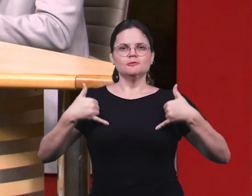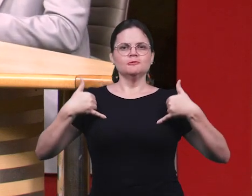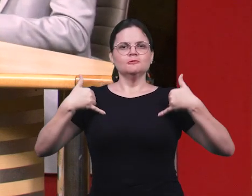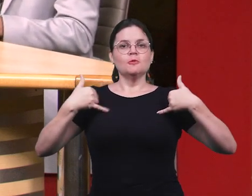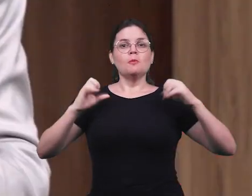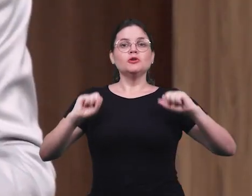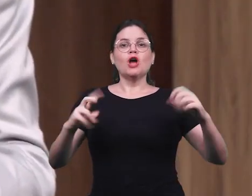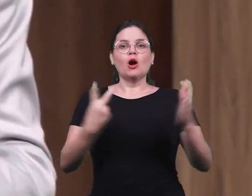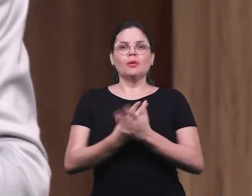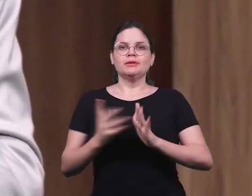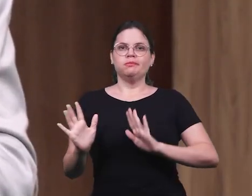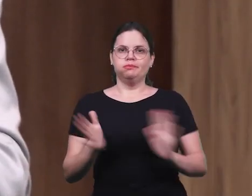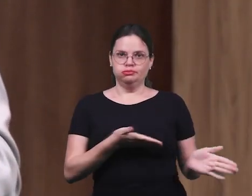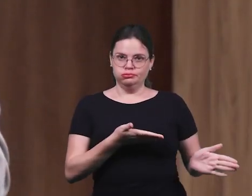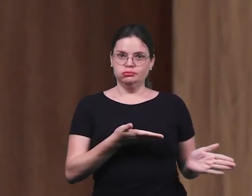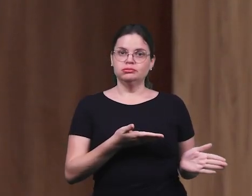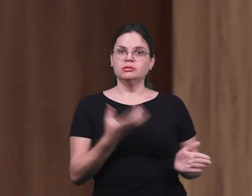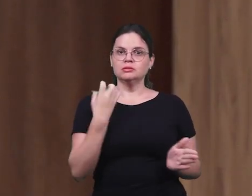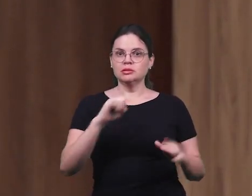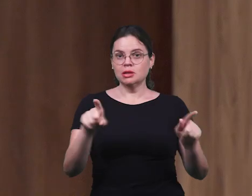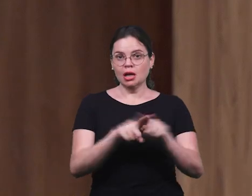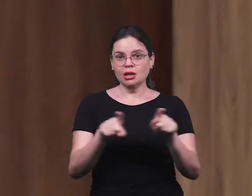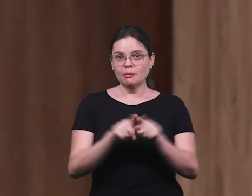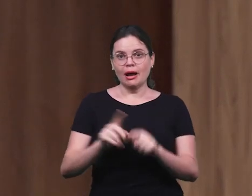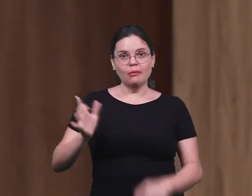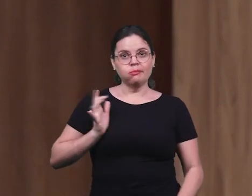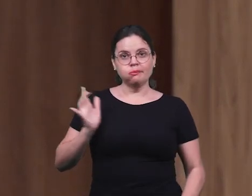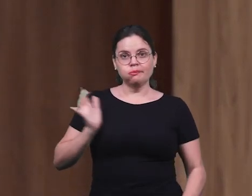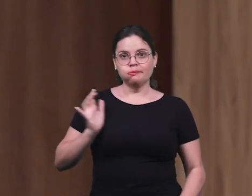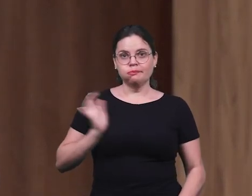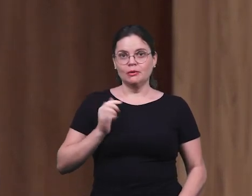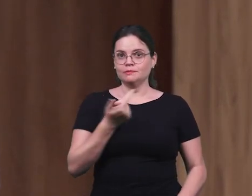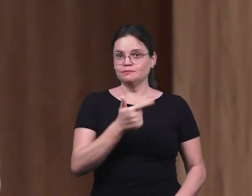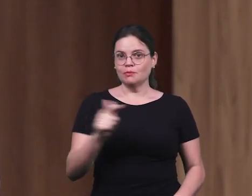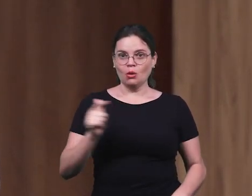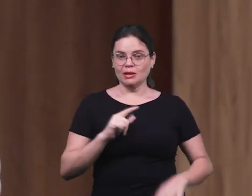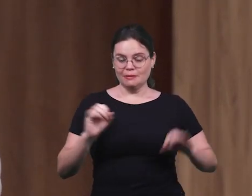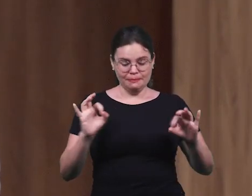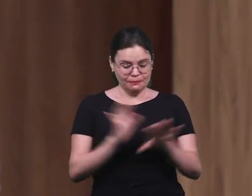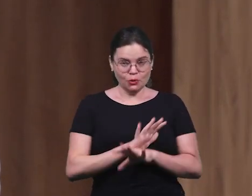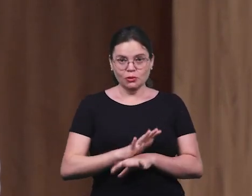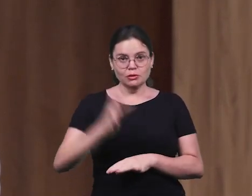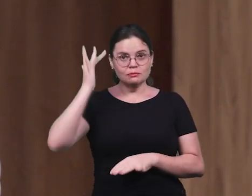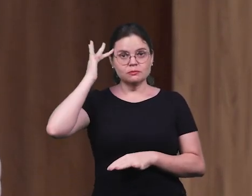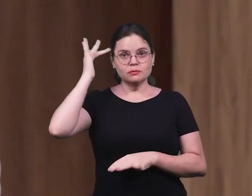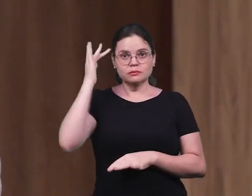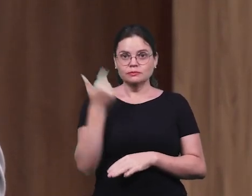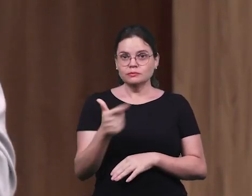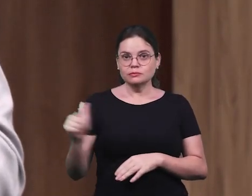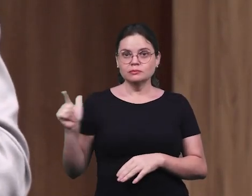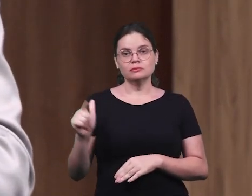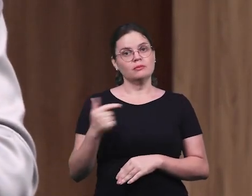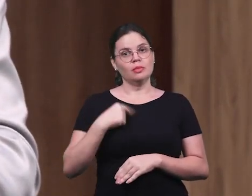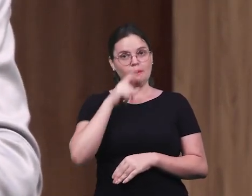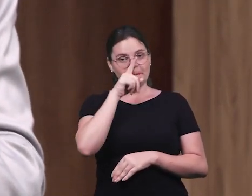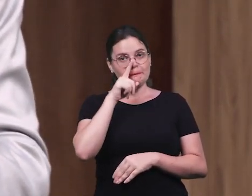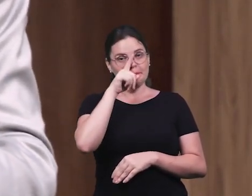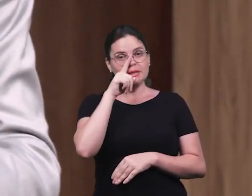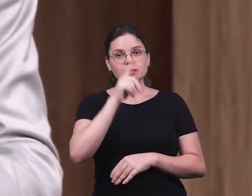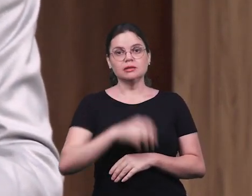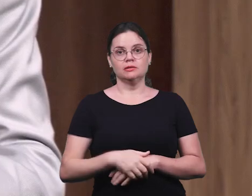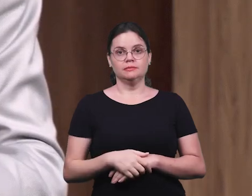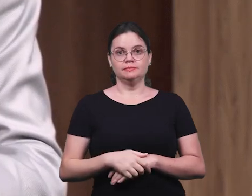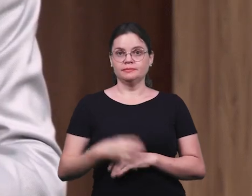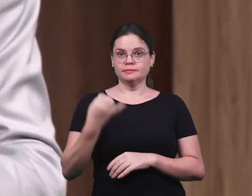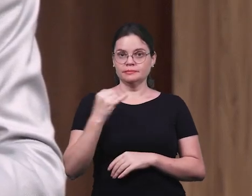vaidade. Se você prospera materialmente e não está preparado, é um perigo, é um perigo. Se você